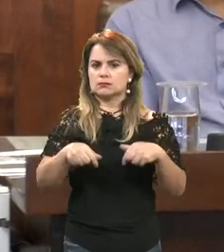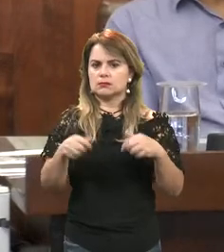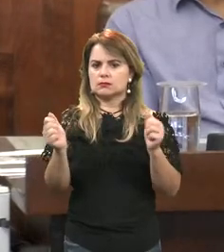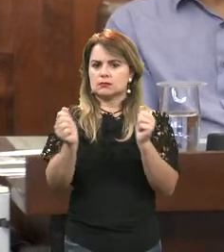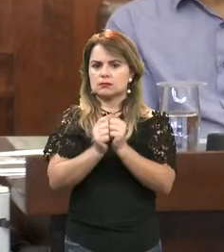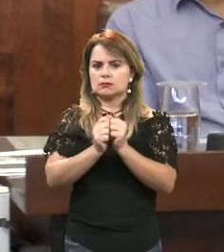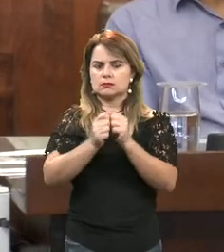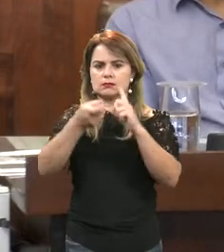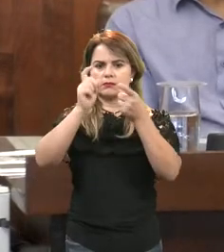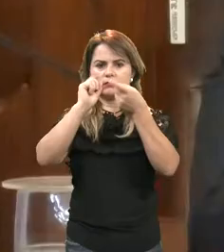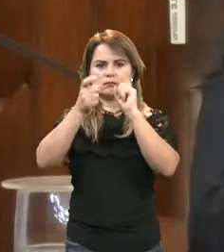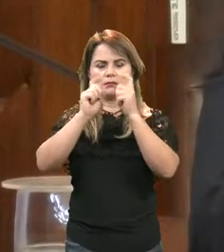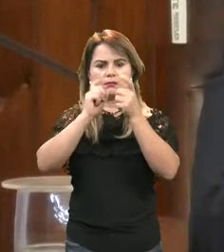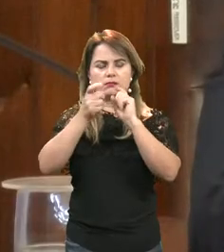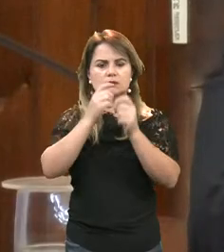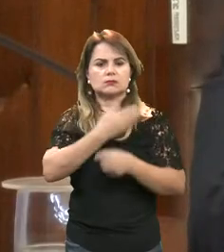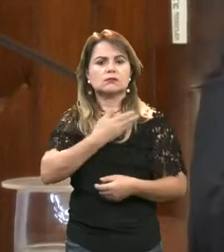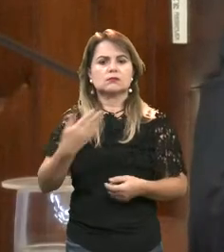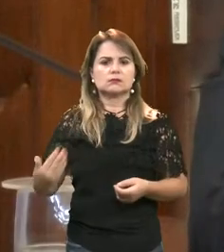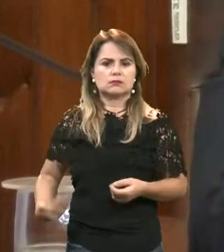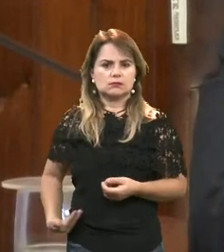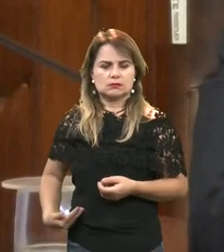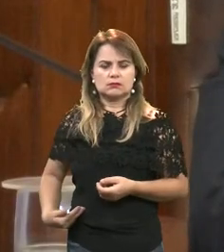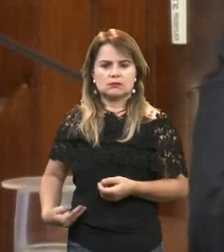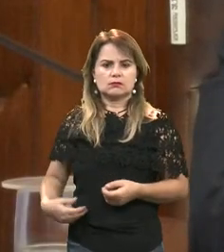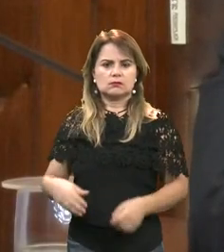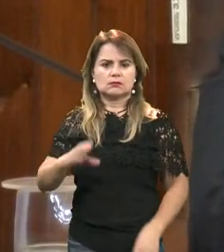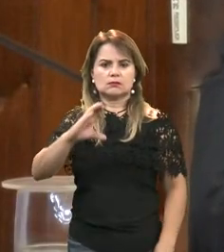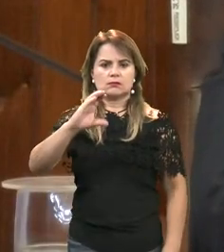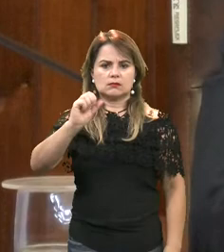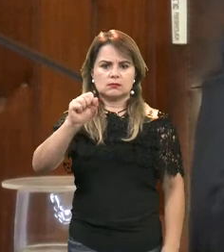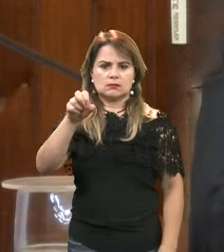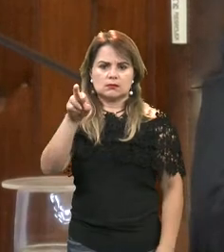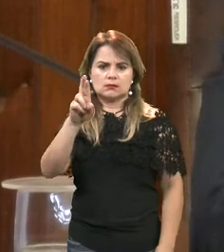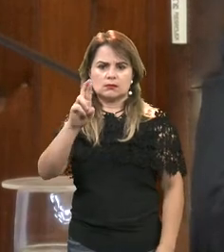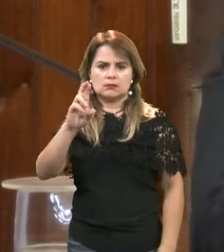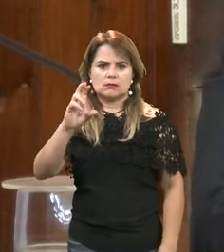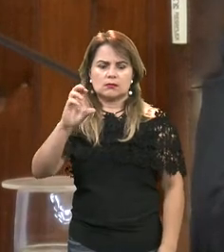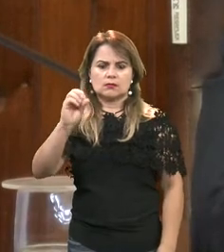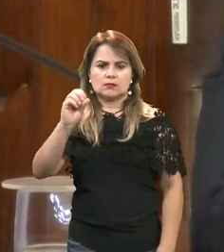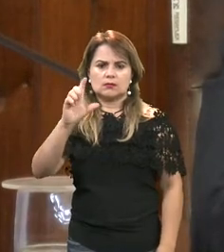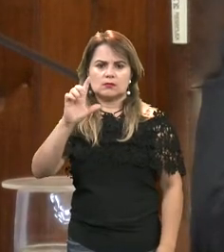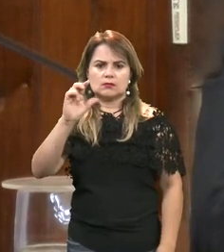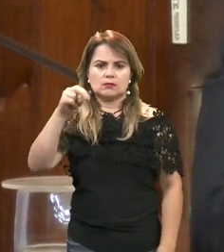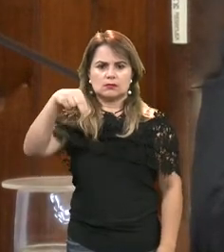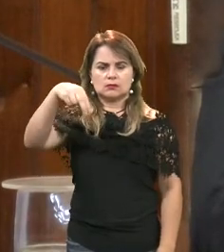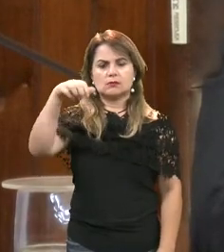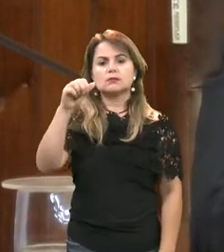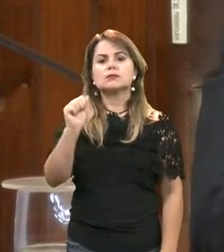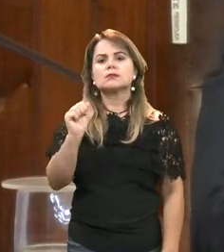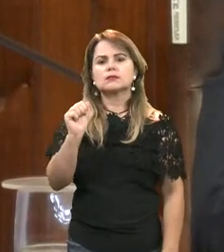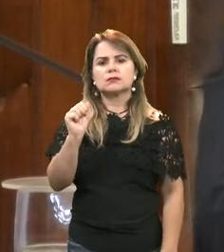acompanhar a presente audiência pública: Caroline Marrone Cremonês,